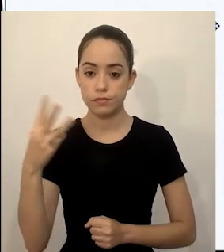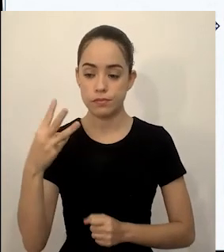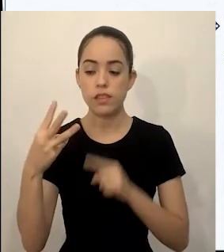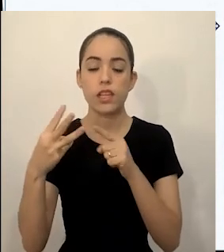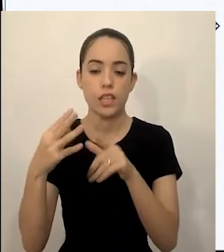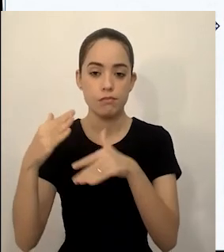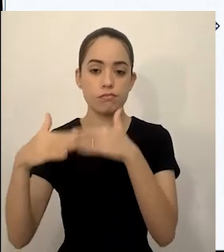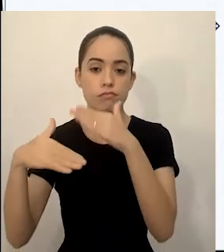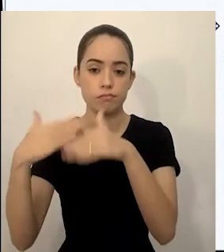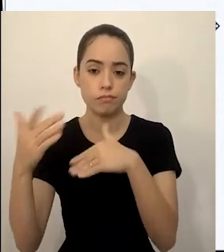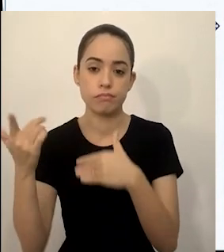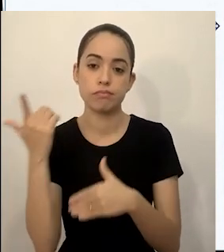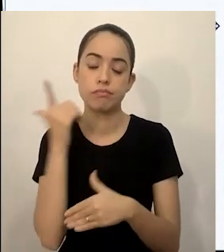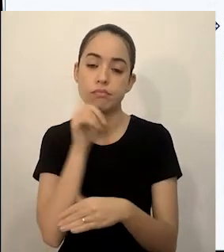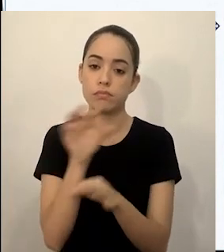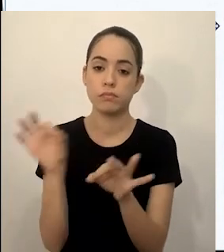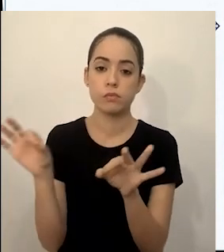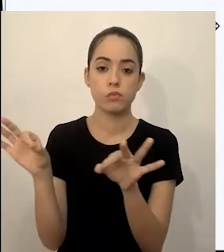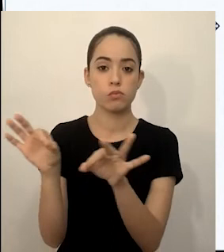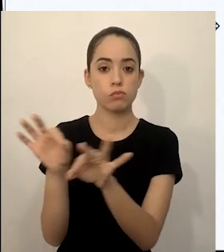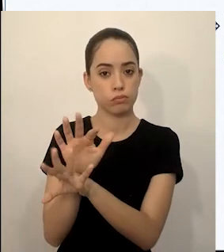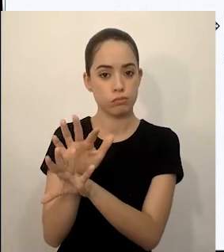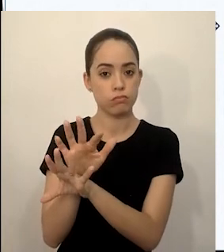processo de maturação.